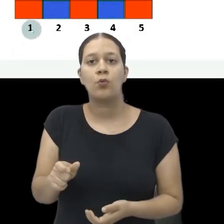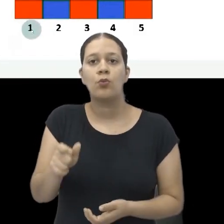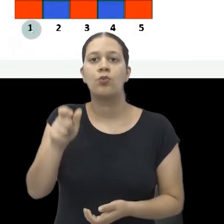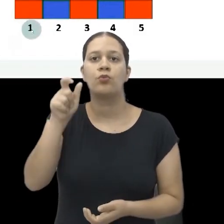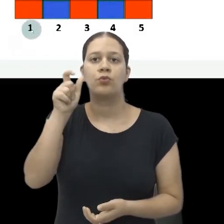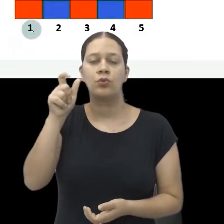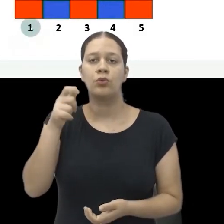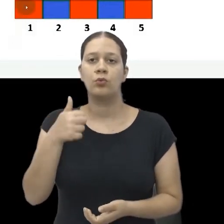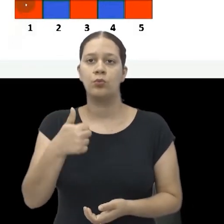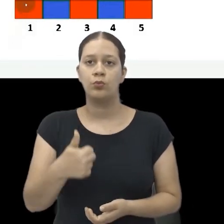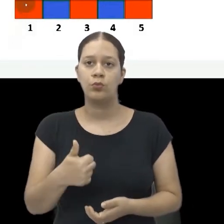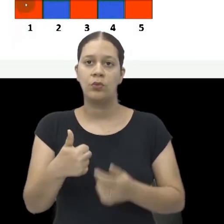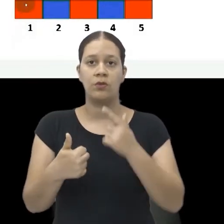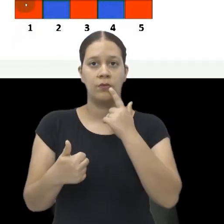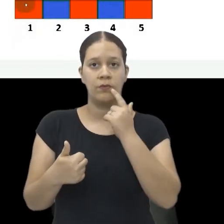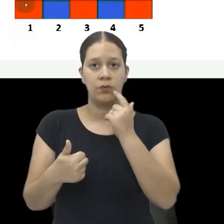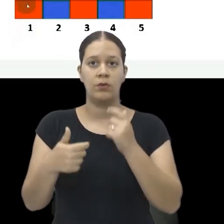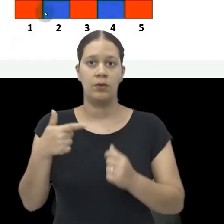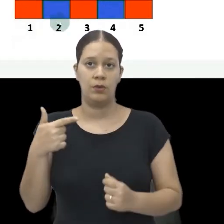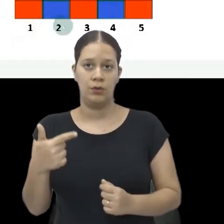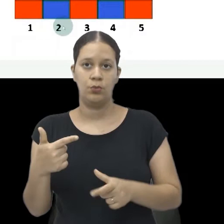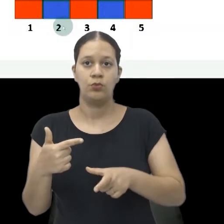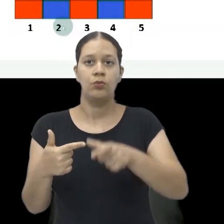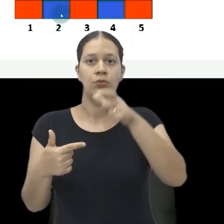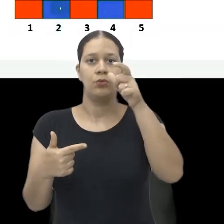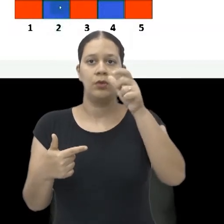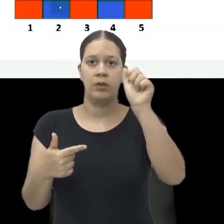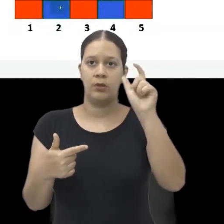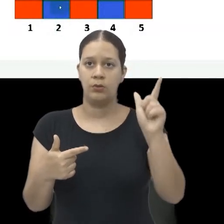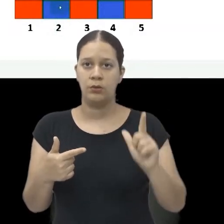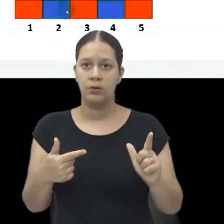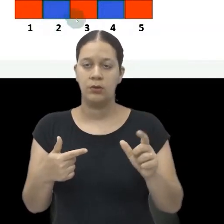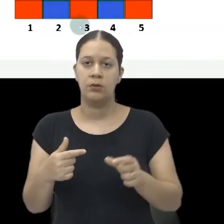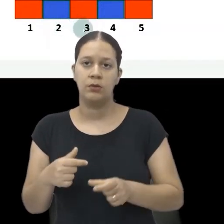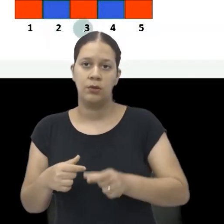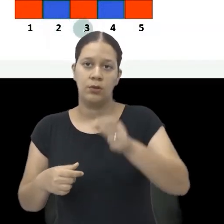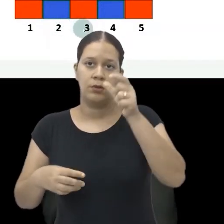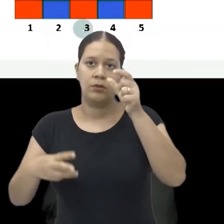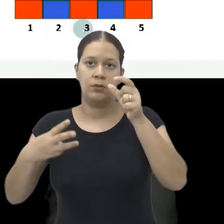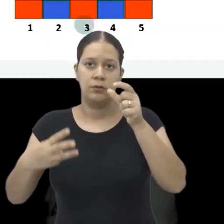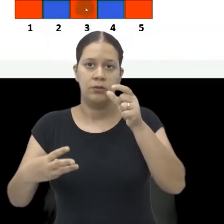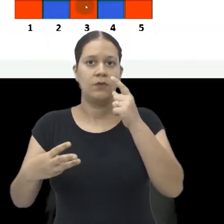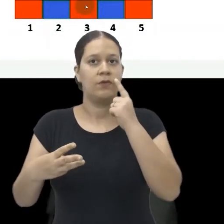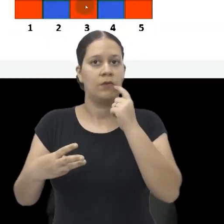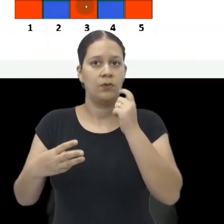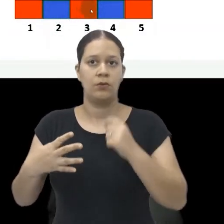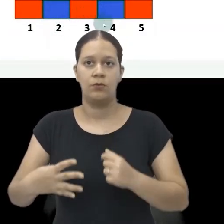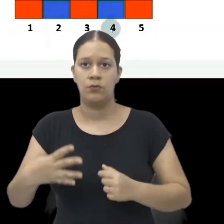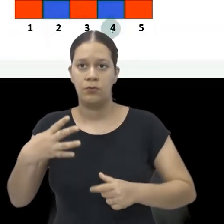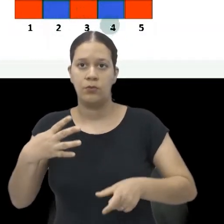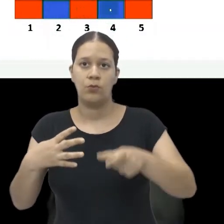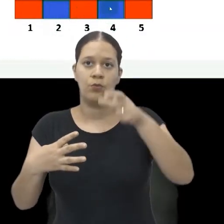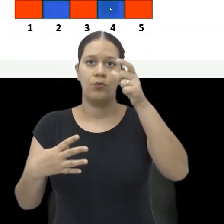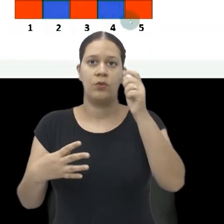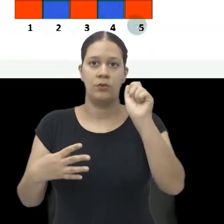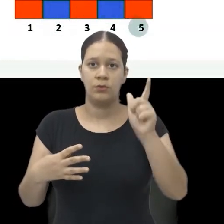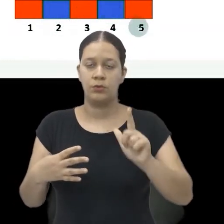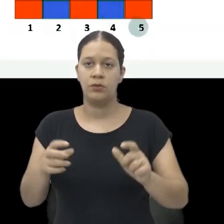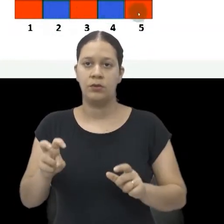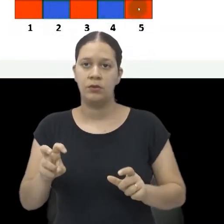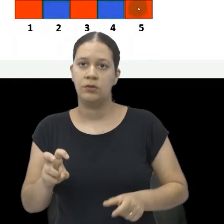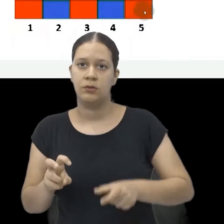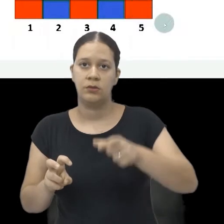a coluna 1 é vermelho, a coluna 2 é azul, a coluna 3 vermelho, 4